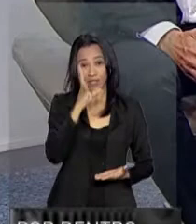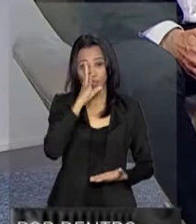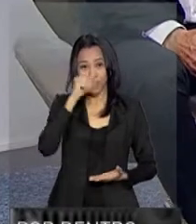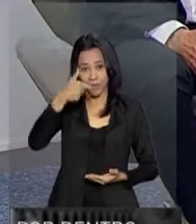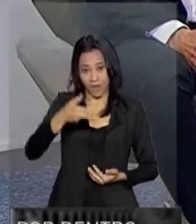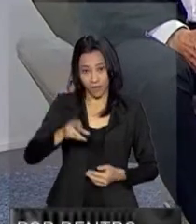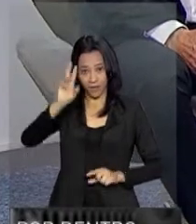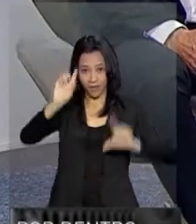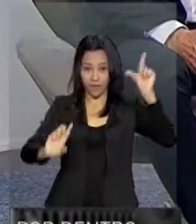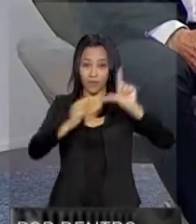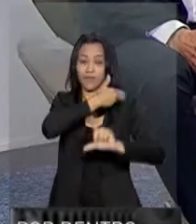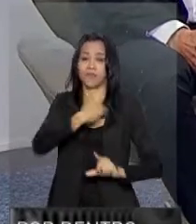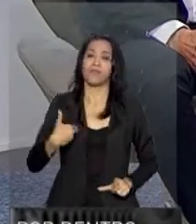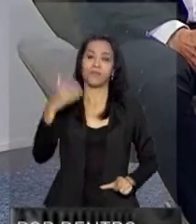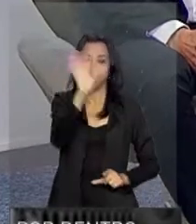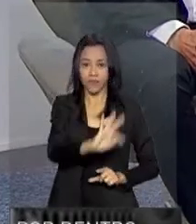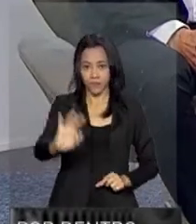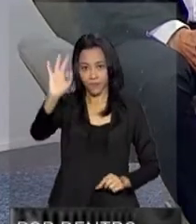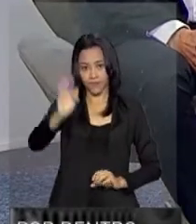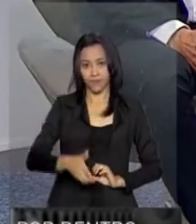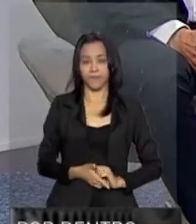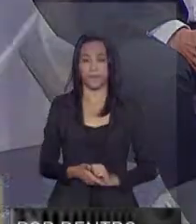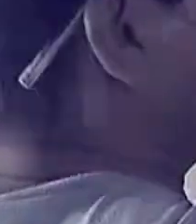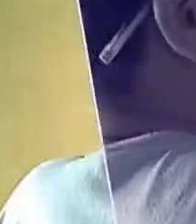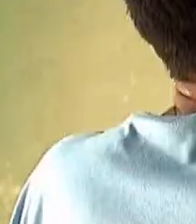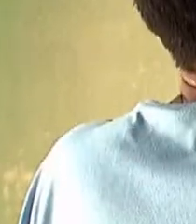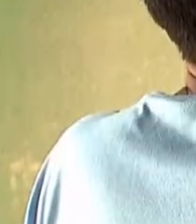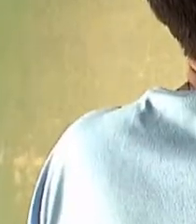gente na nbr a tv do governo federal